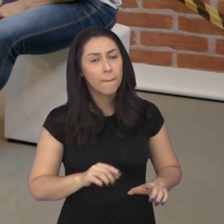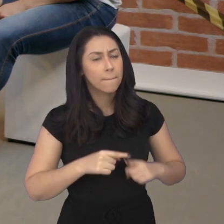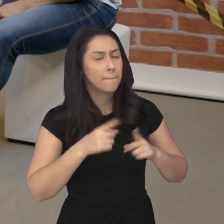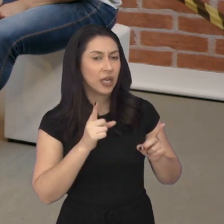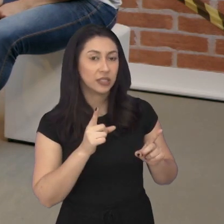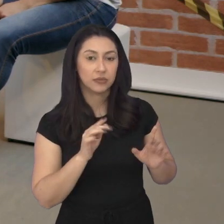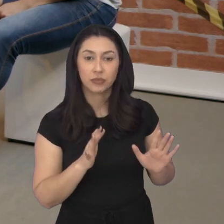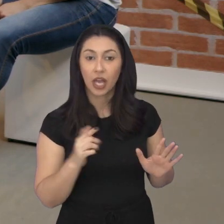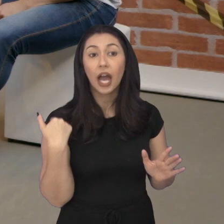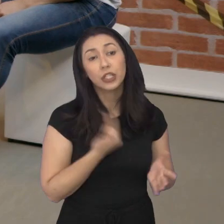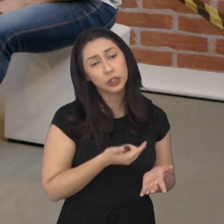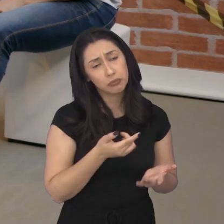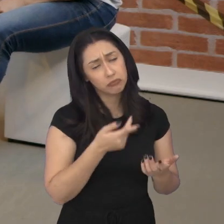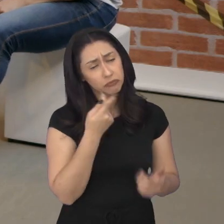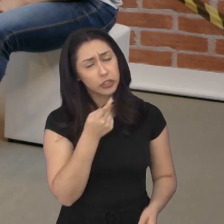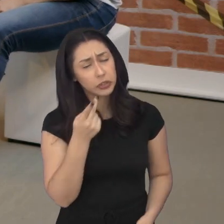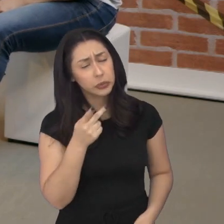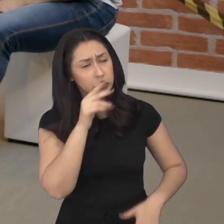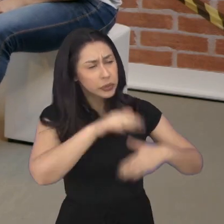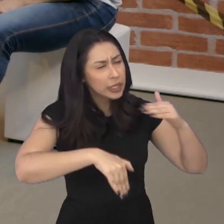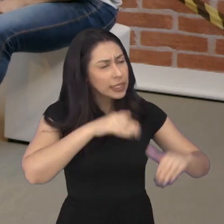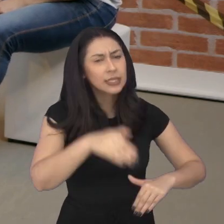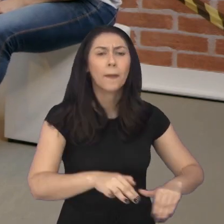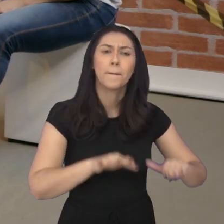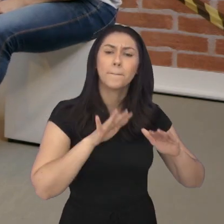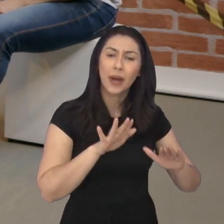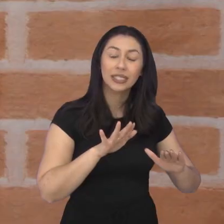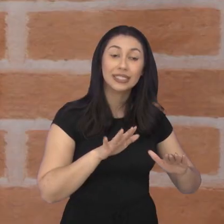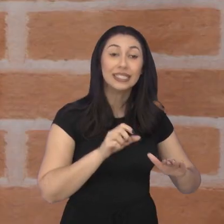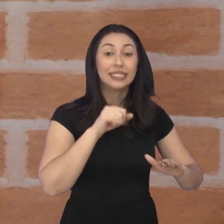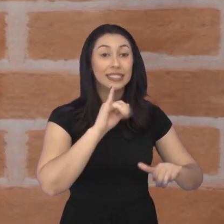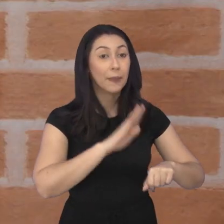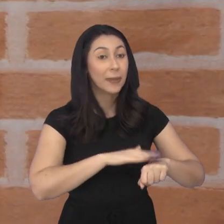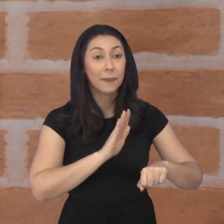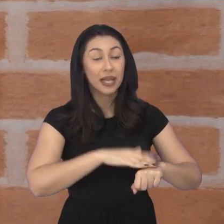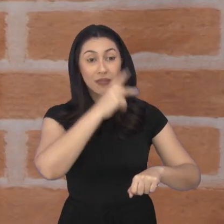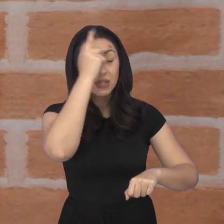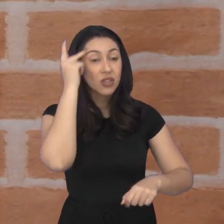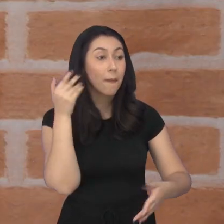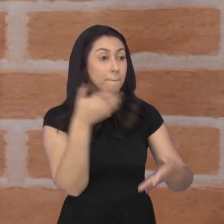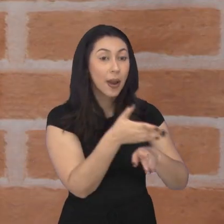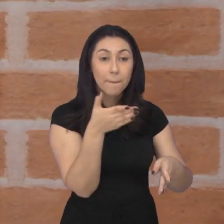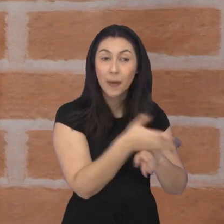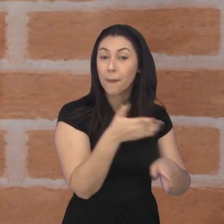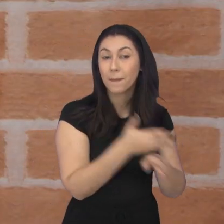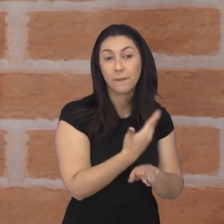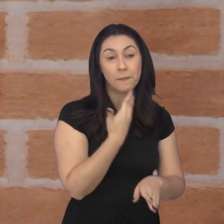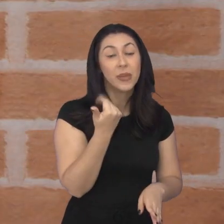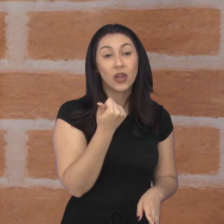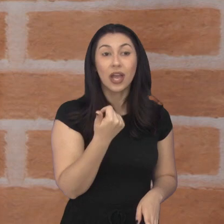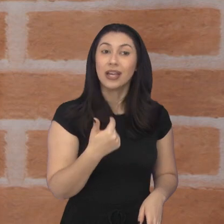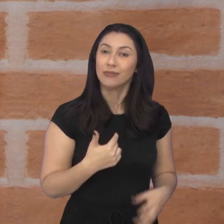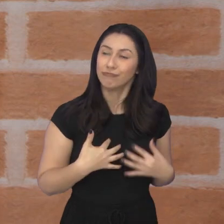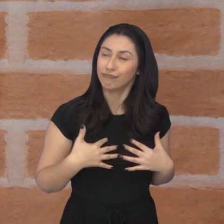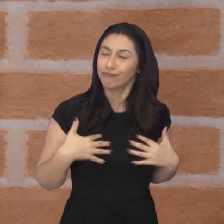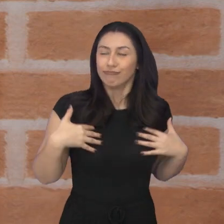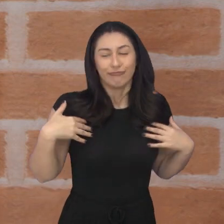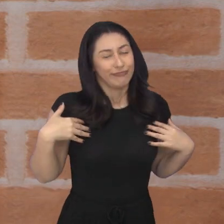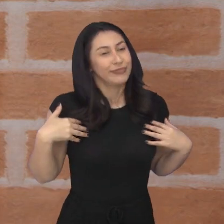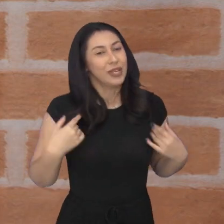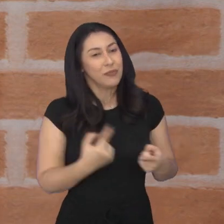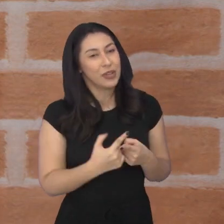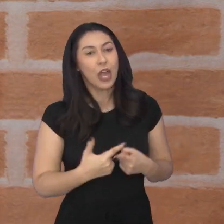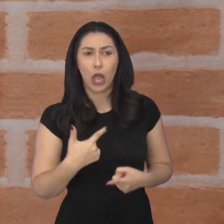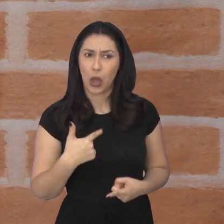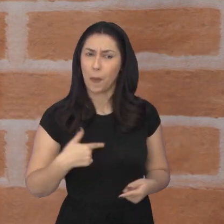independente de qual seja, a gente está falando da natação aqui, isso é maravilhoso. Então, eu me sinto muito privilegiada de ter vivido a natação até por tanto tempo, né?